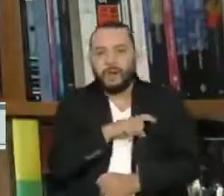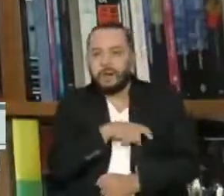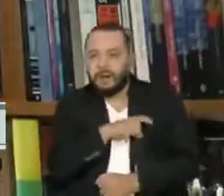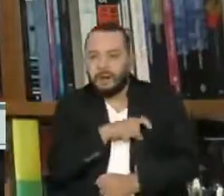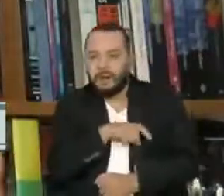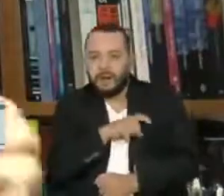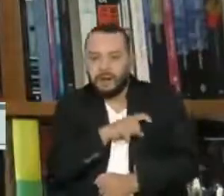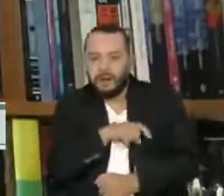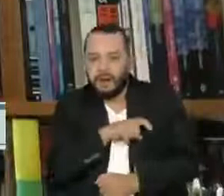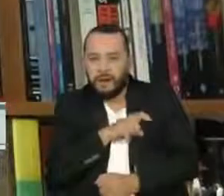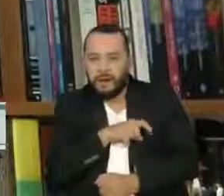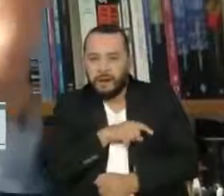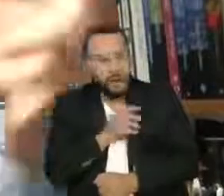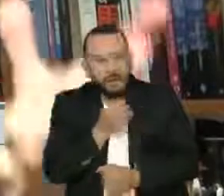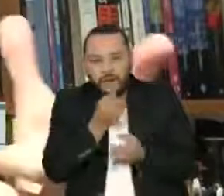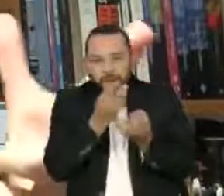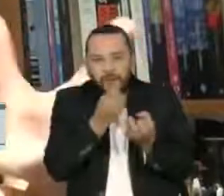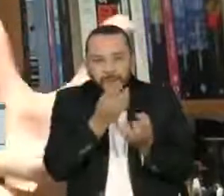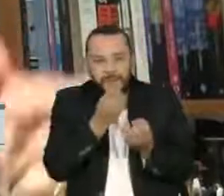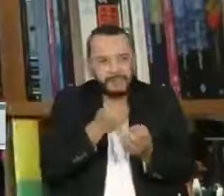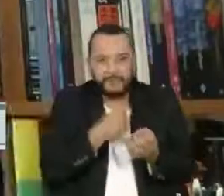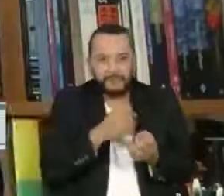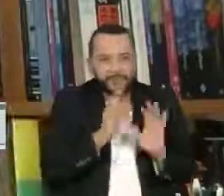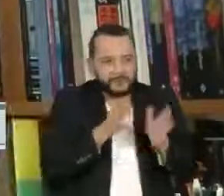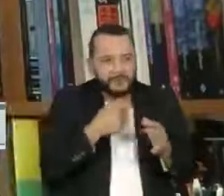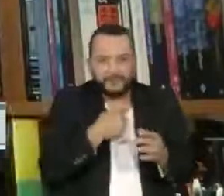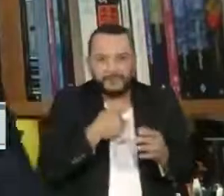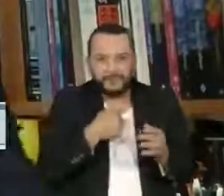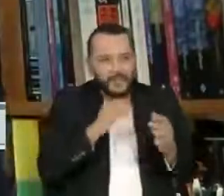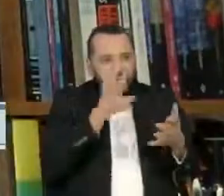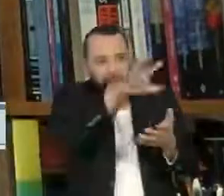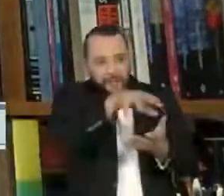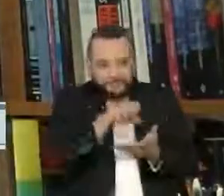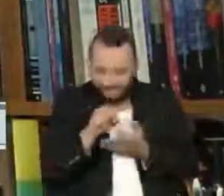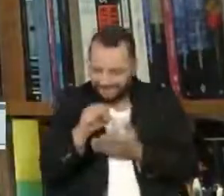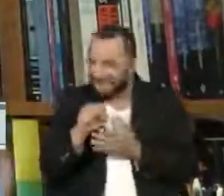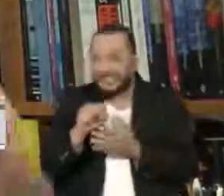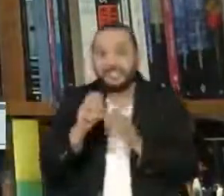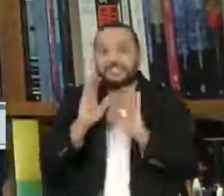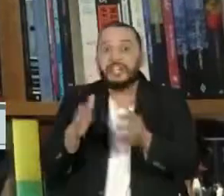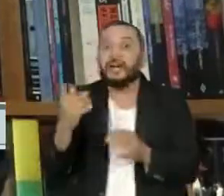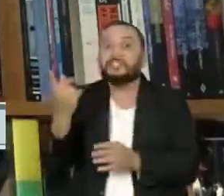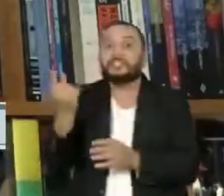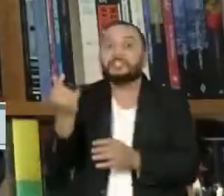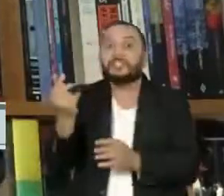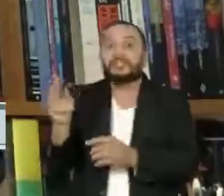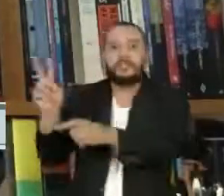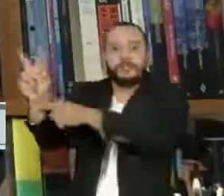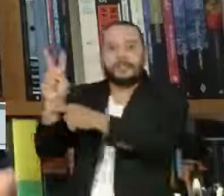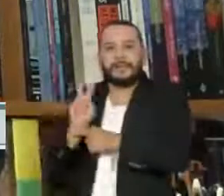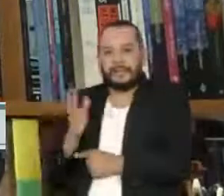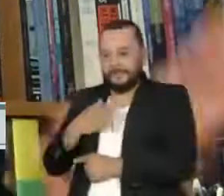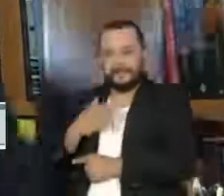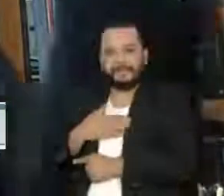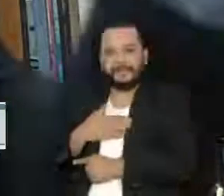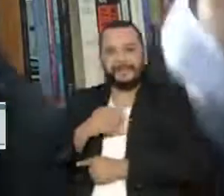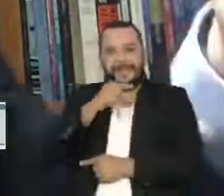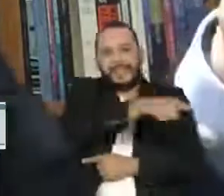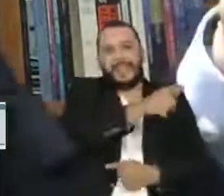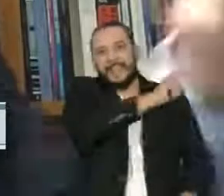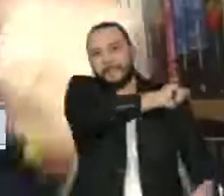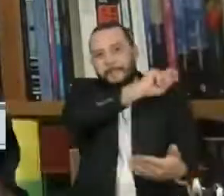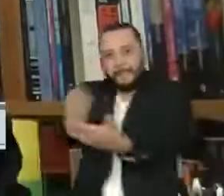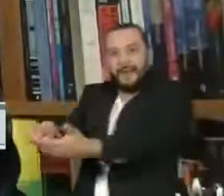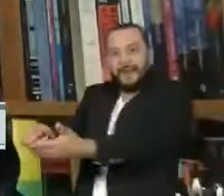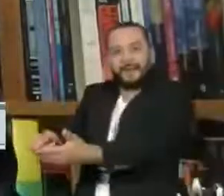essas informações, faz o chamado phishing, né? E daí contrata um crédito em nome do aposentado. Ele vai receber